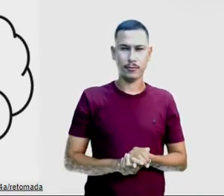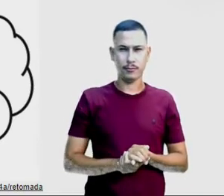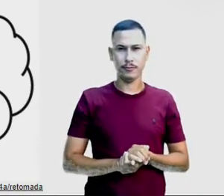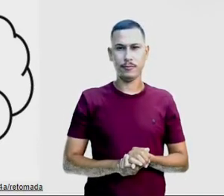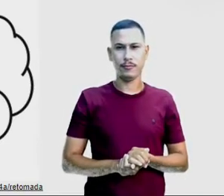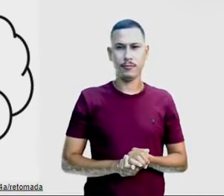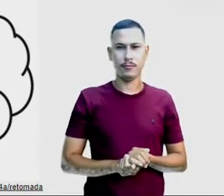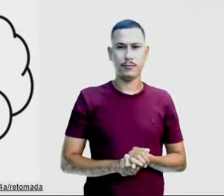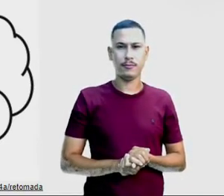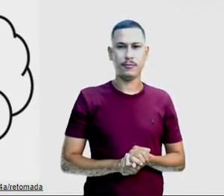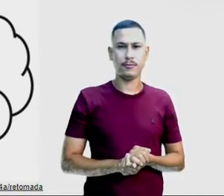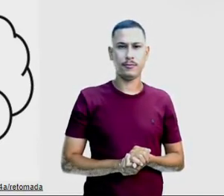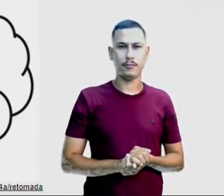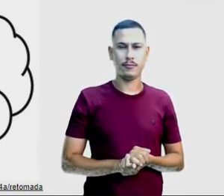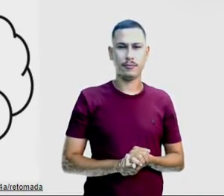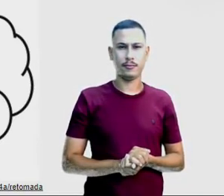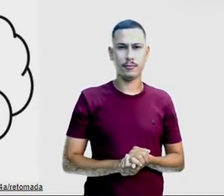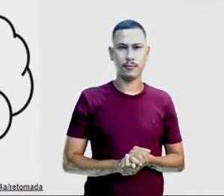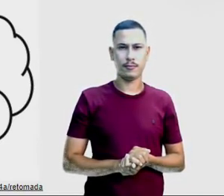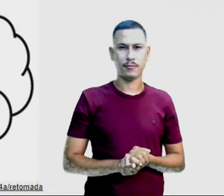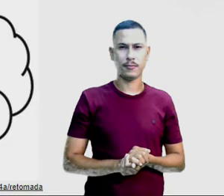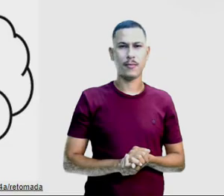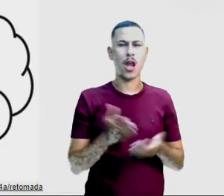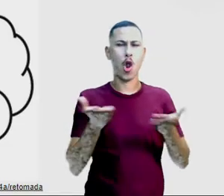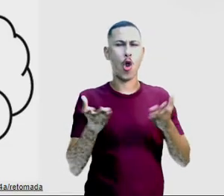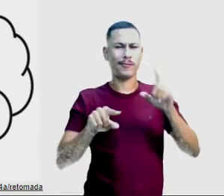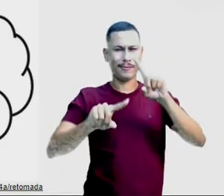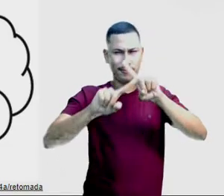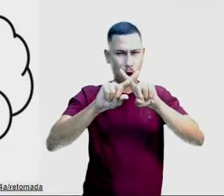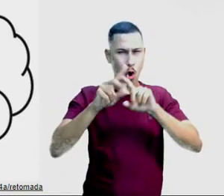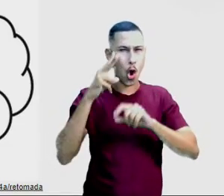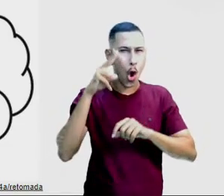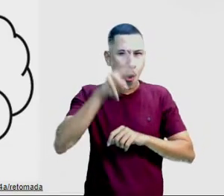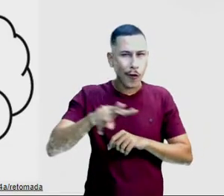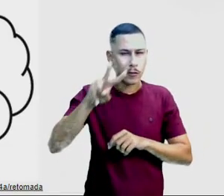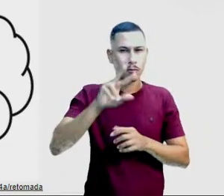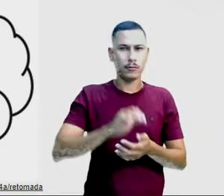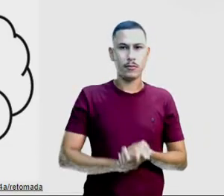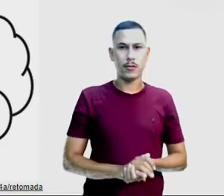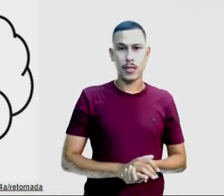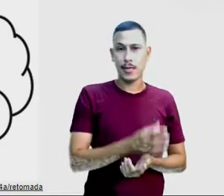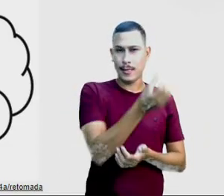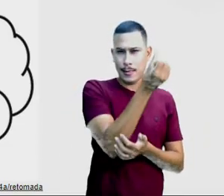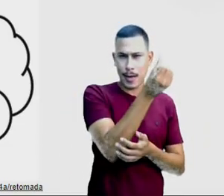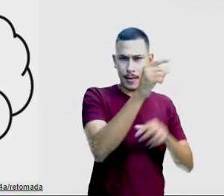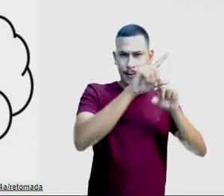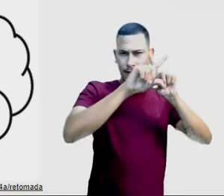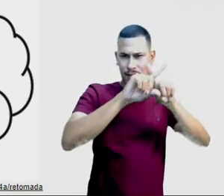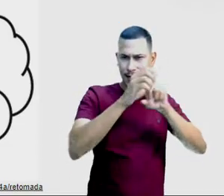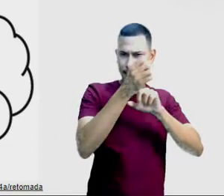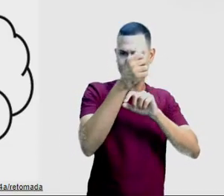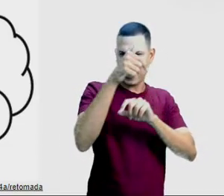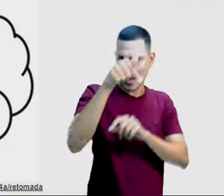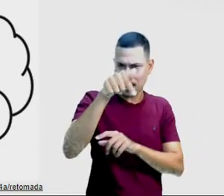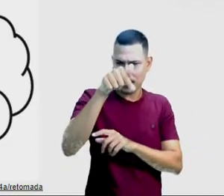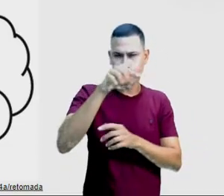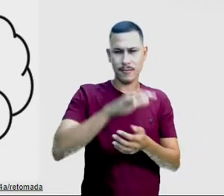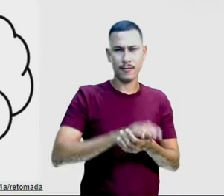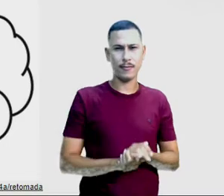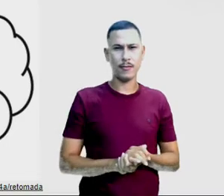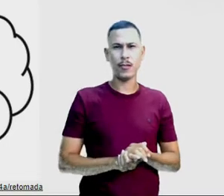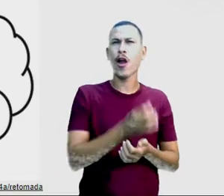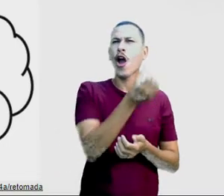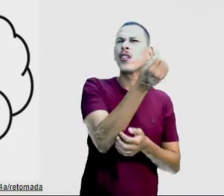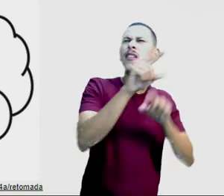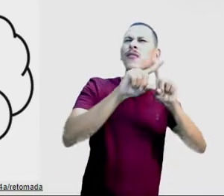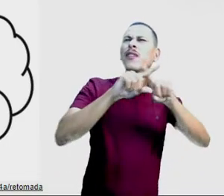é multiplicação por 10. Aí vou multiplicar, ó. 6 vezes 7.